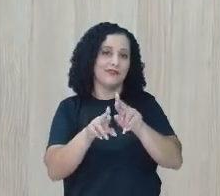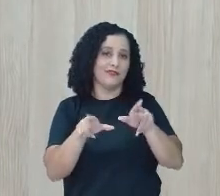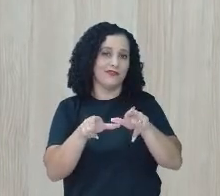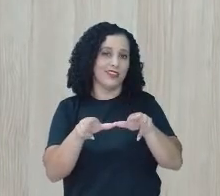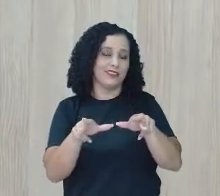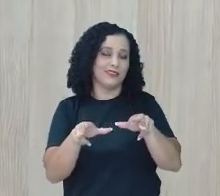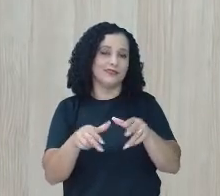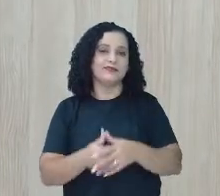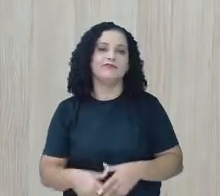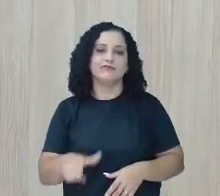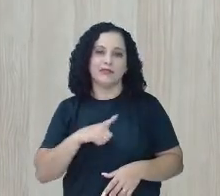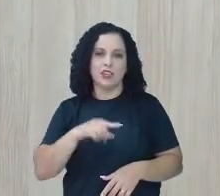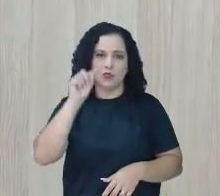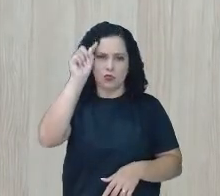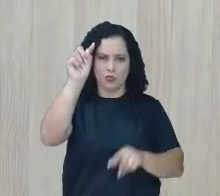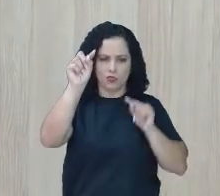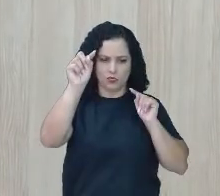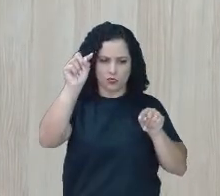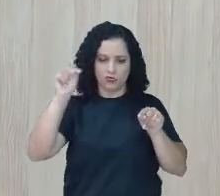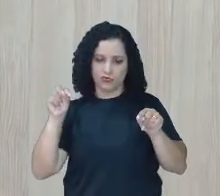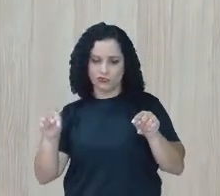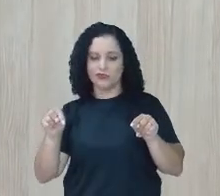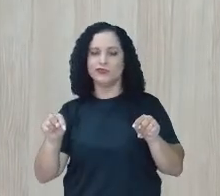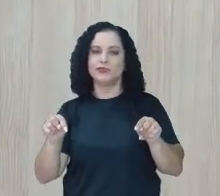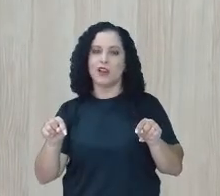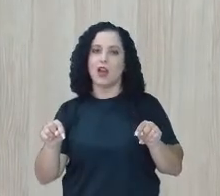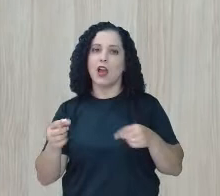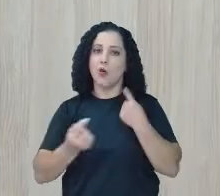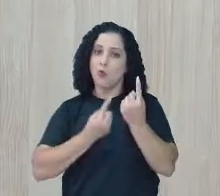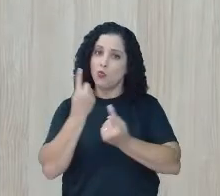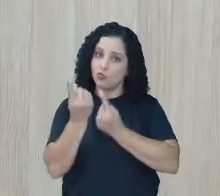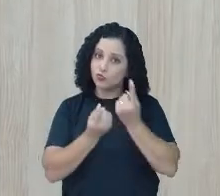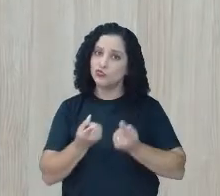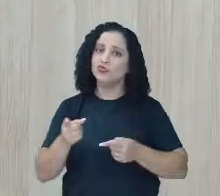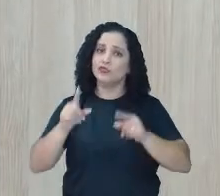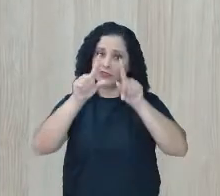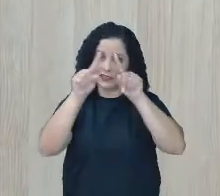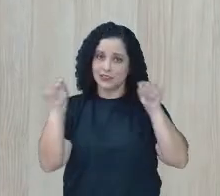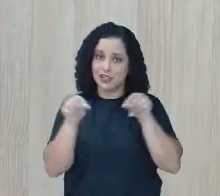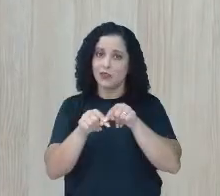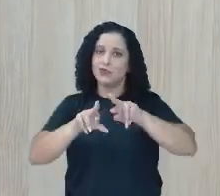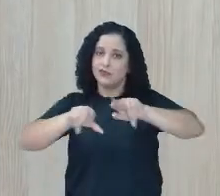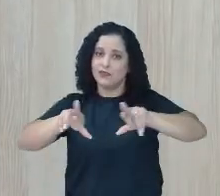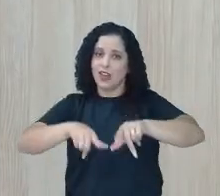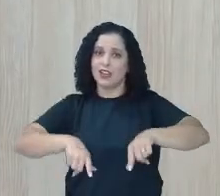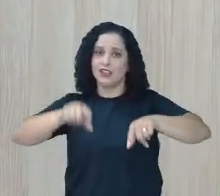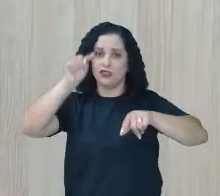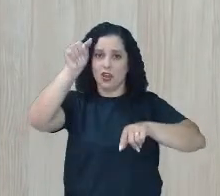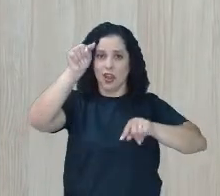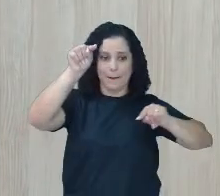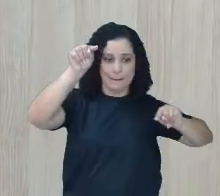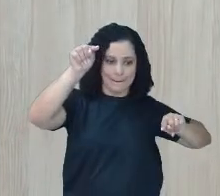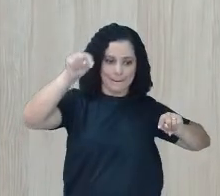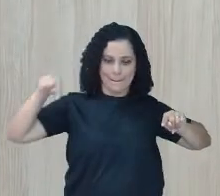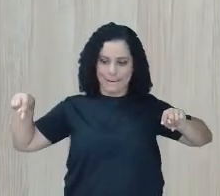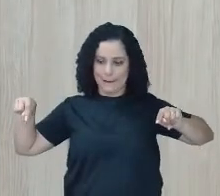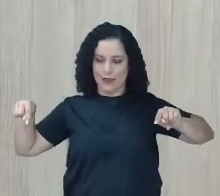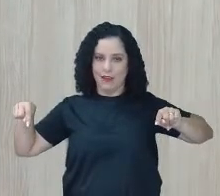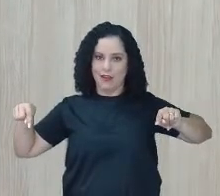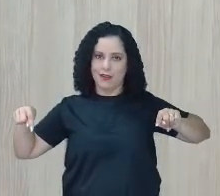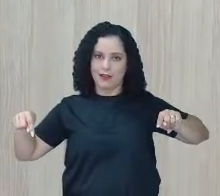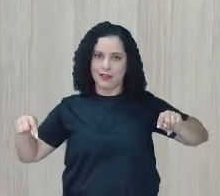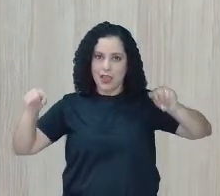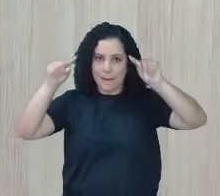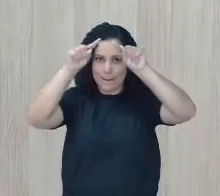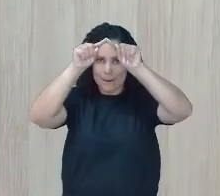que tem os 3 ângulos com a mesma medida, e tem outros tipos de triângulos que não possuem, né, ângulos idênticos.